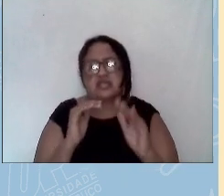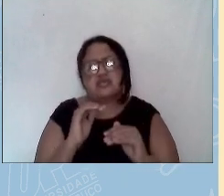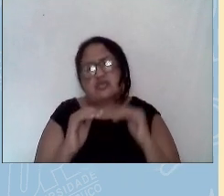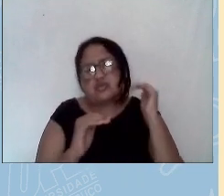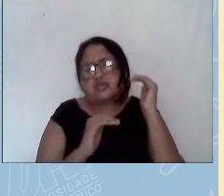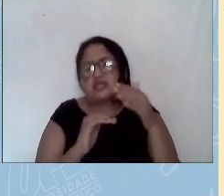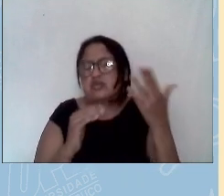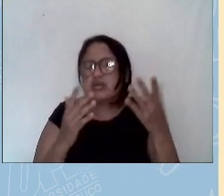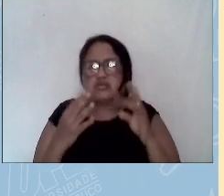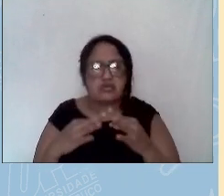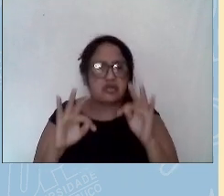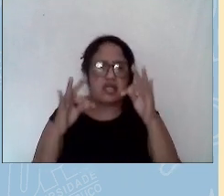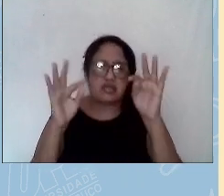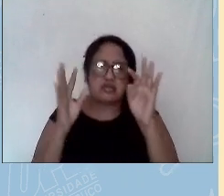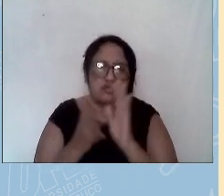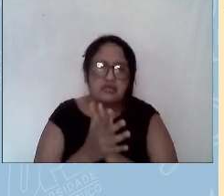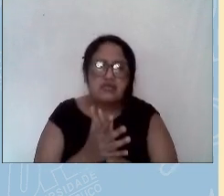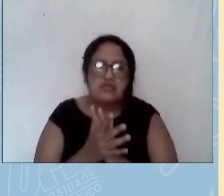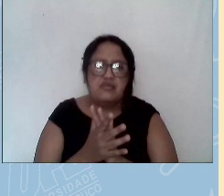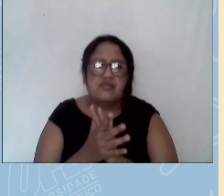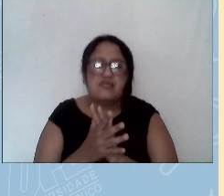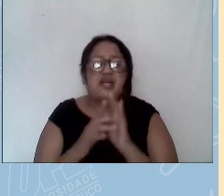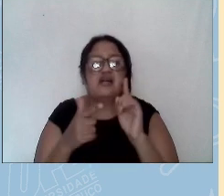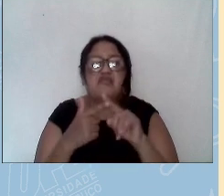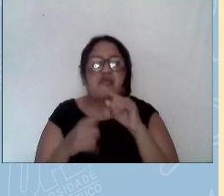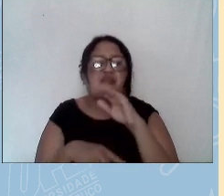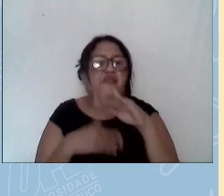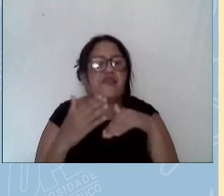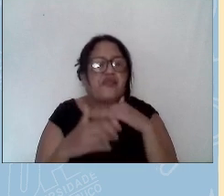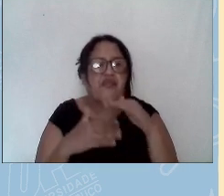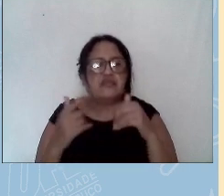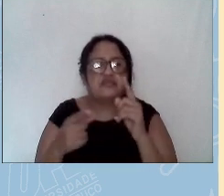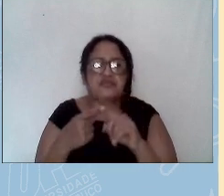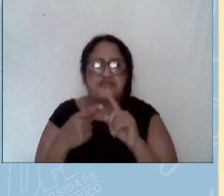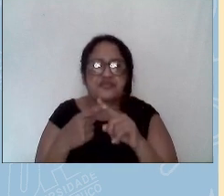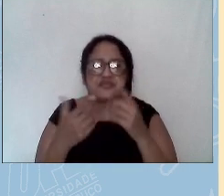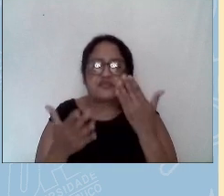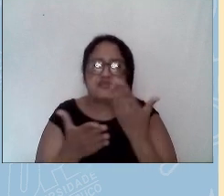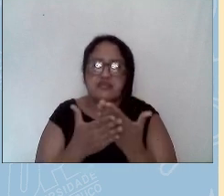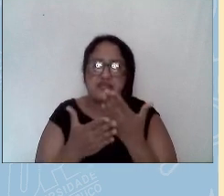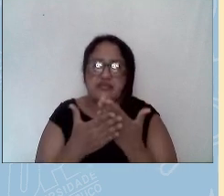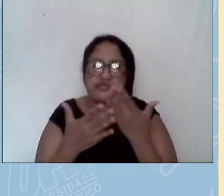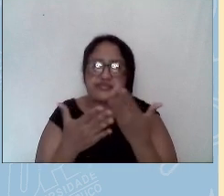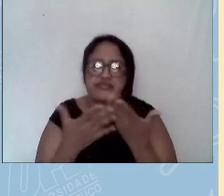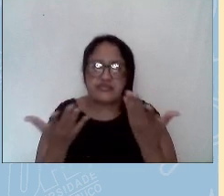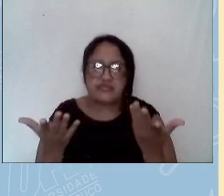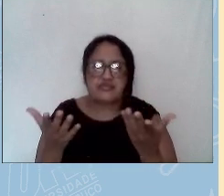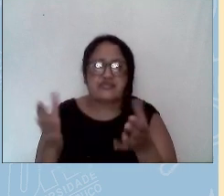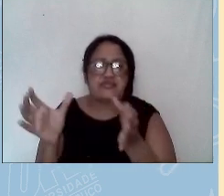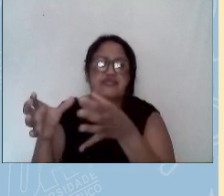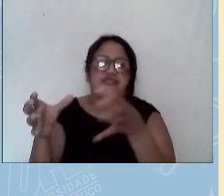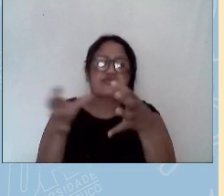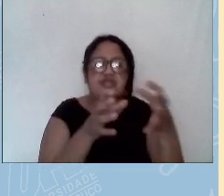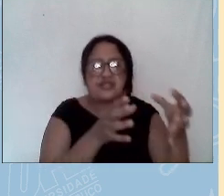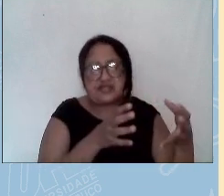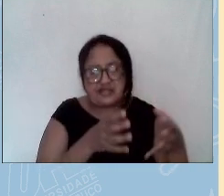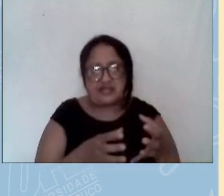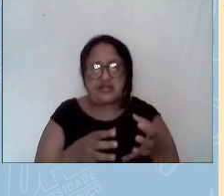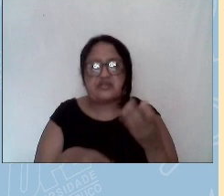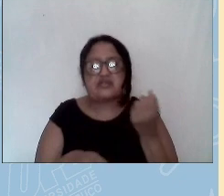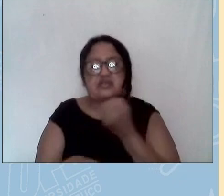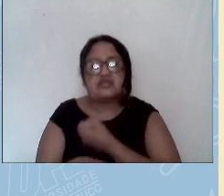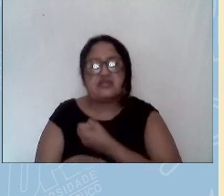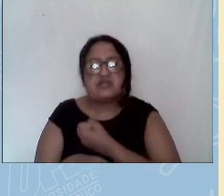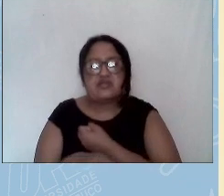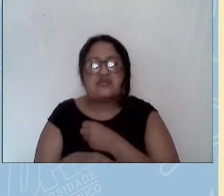técnicos e envolve basicamente o estudo dos conjuntos numéricos e das suas propriedades